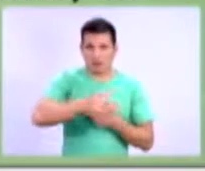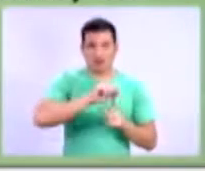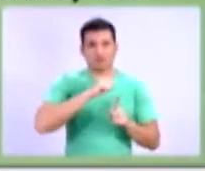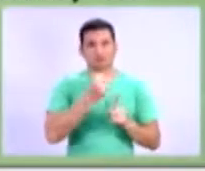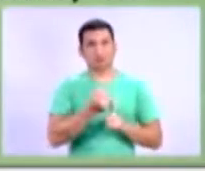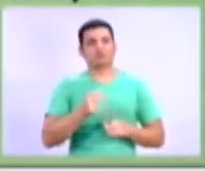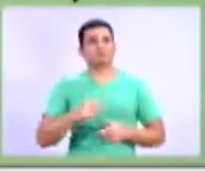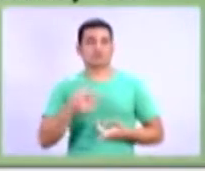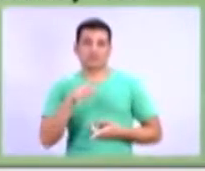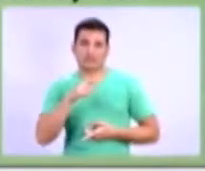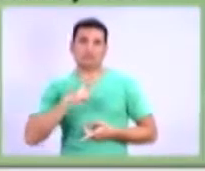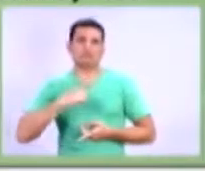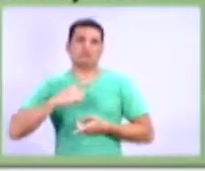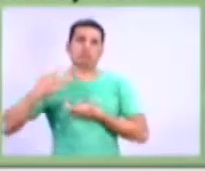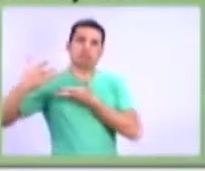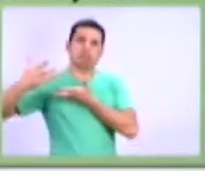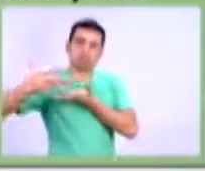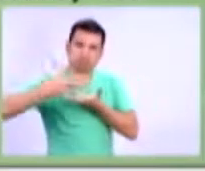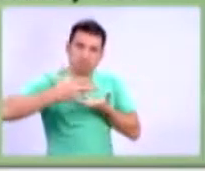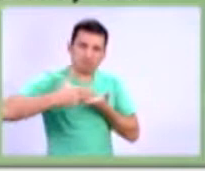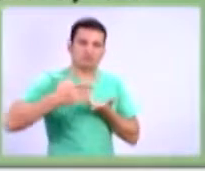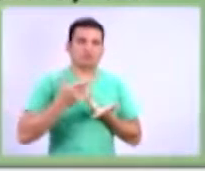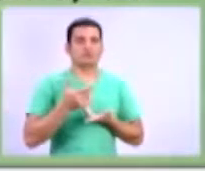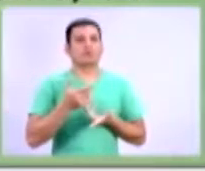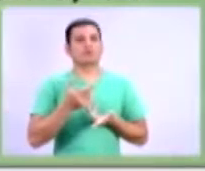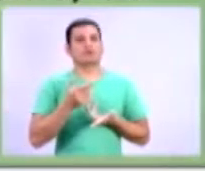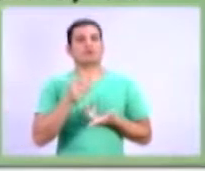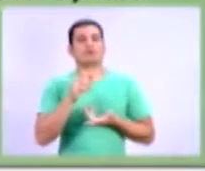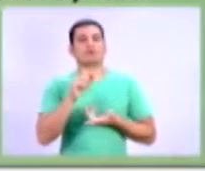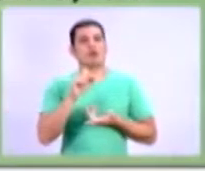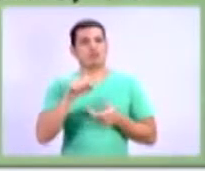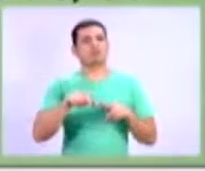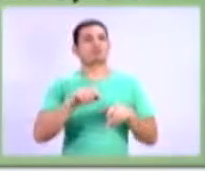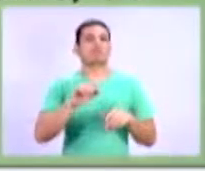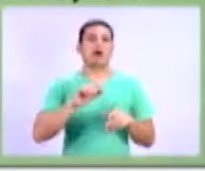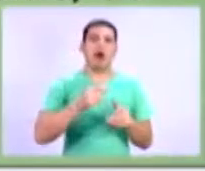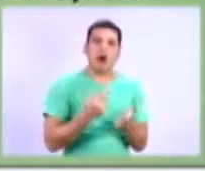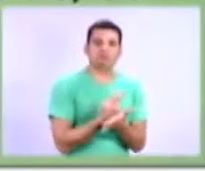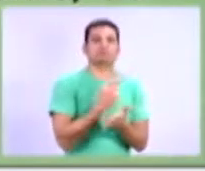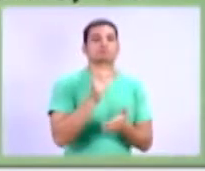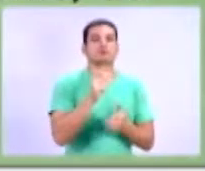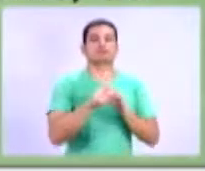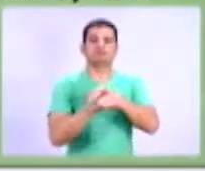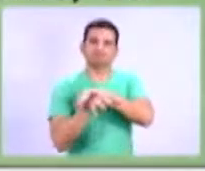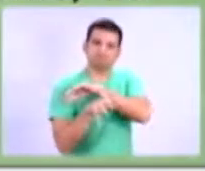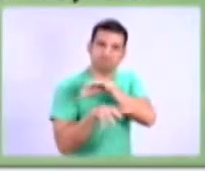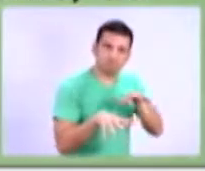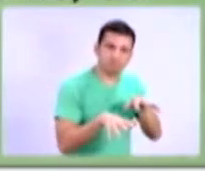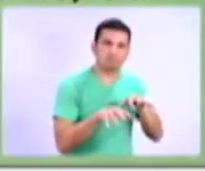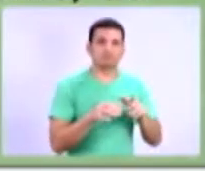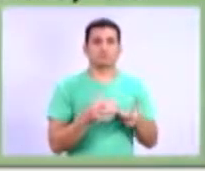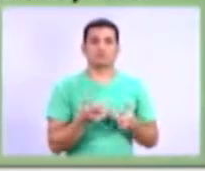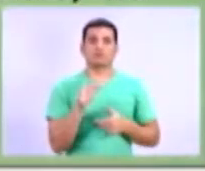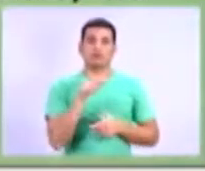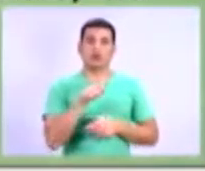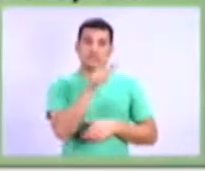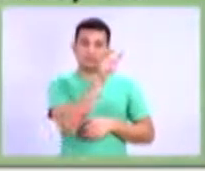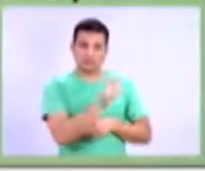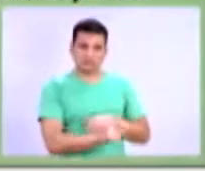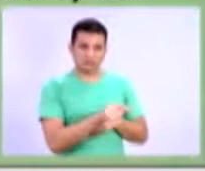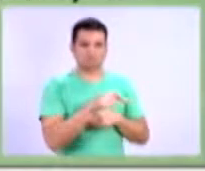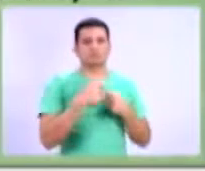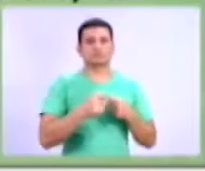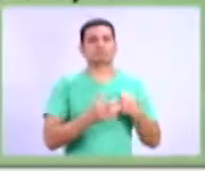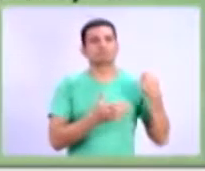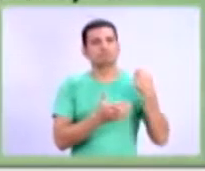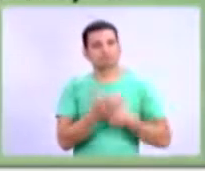a dominação e, por consequência, a exclusão. Então, o indivíduo, ele tem que estar